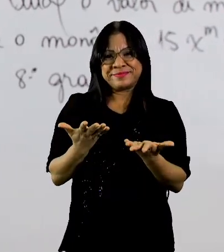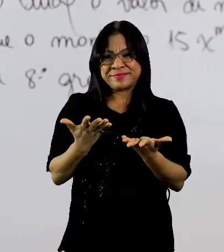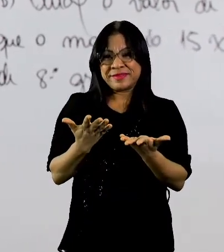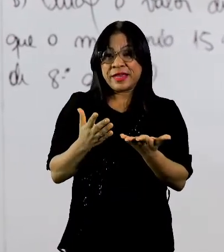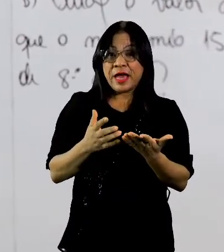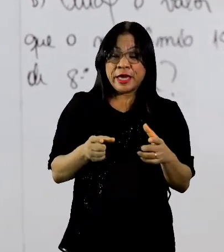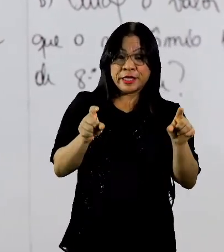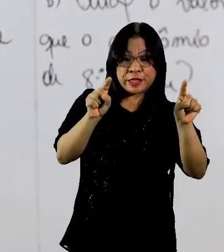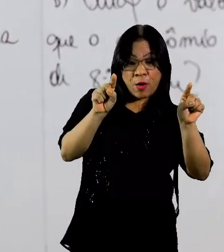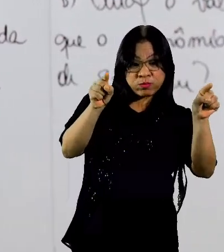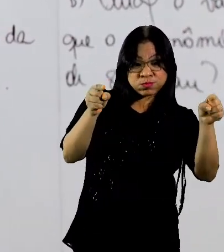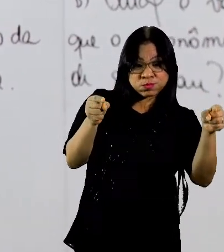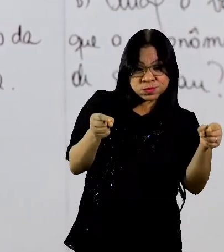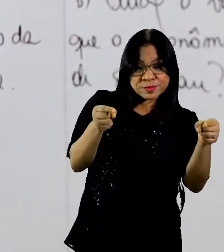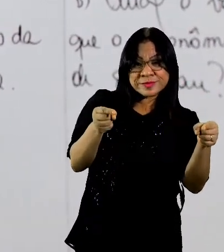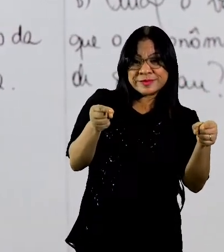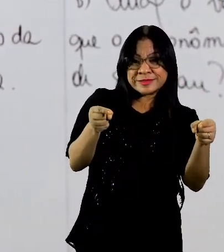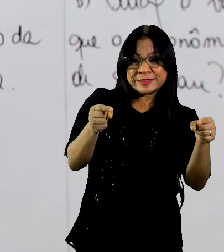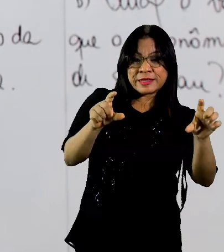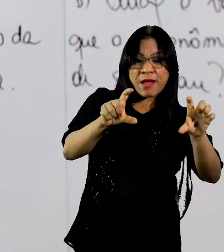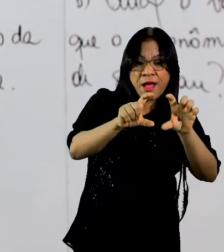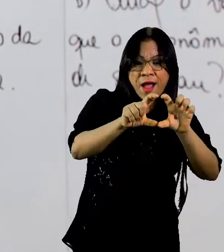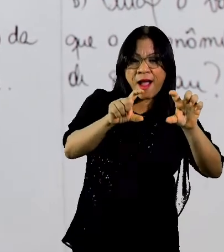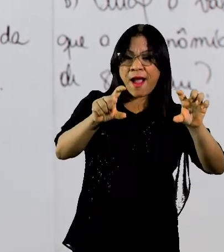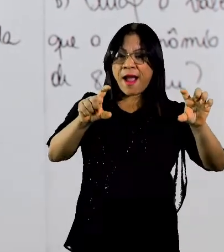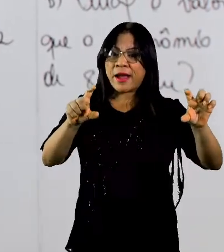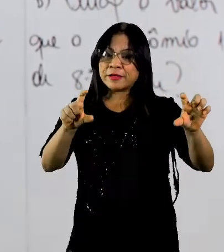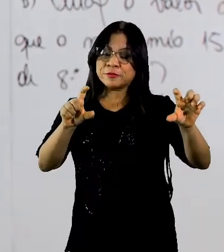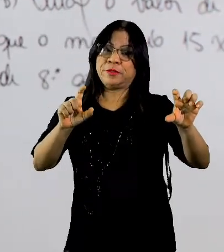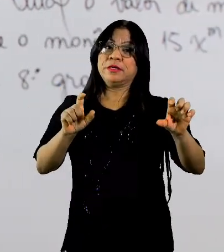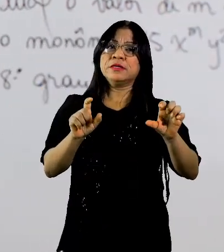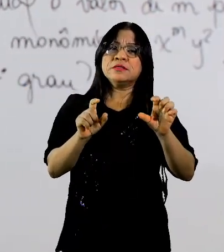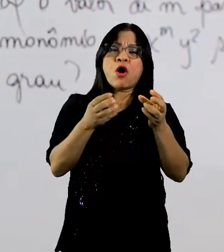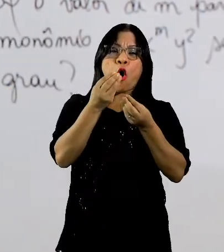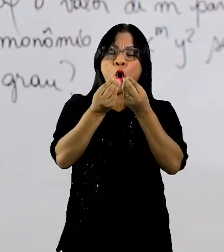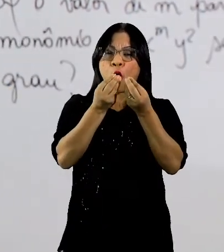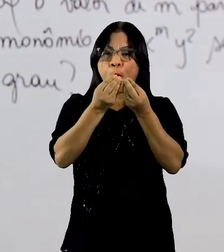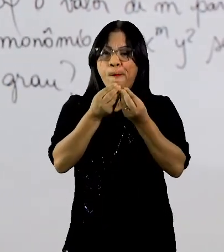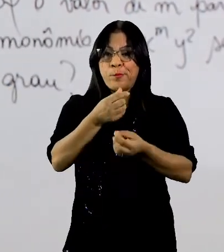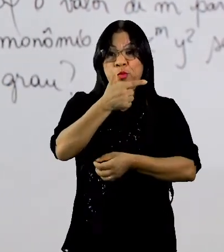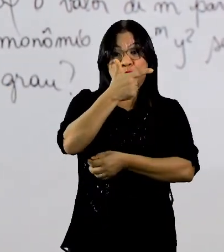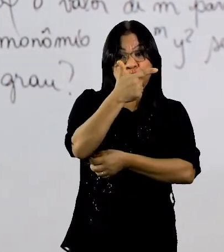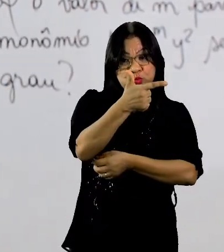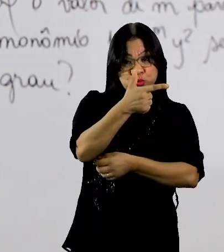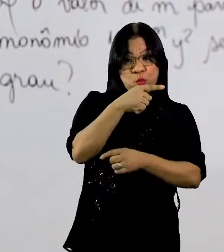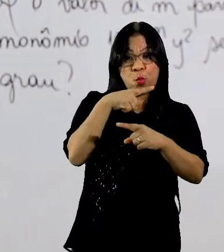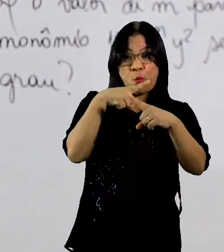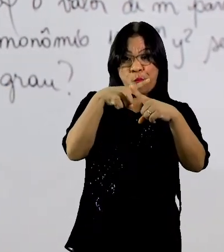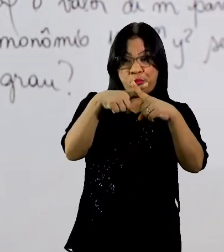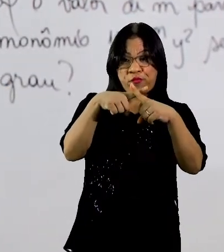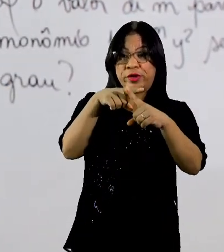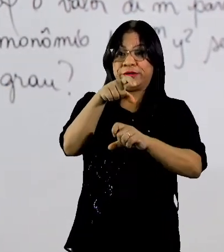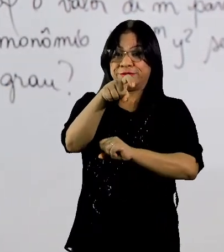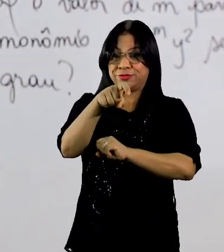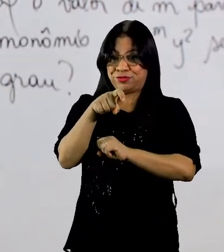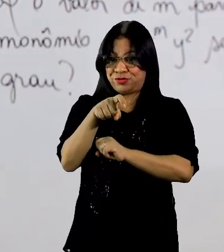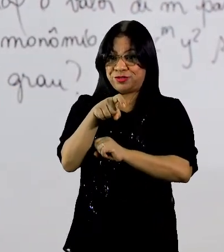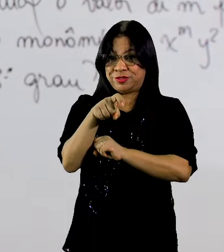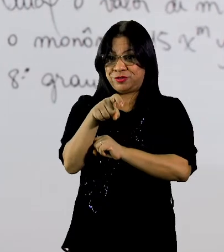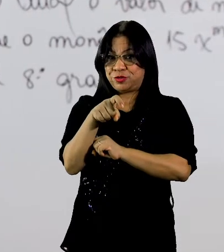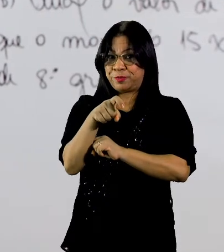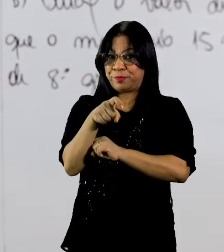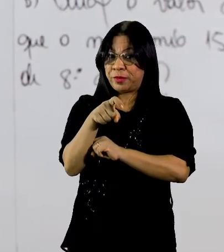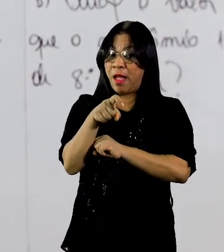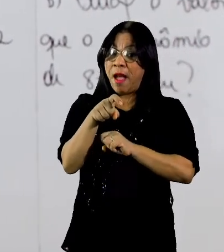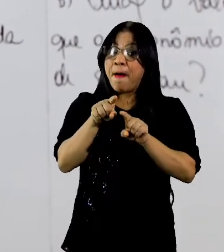vai ficar então da seguinte forma: 2 vezes x, só que o nosso x agora vale 7. Então, vai